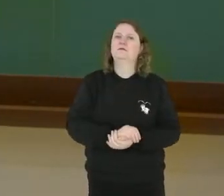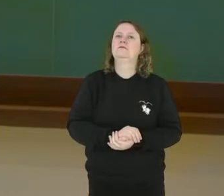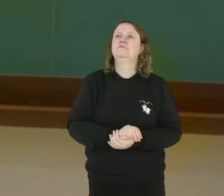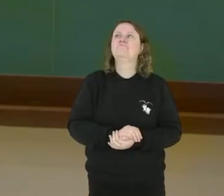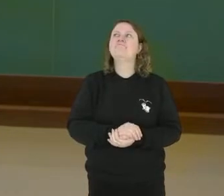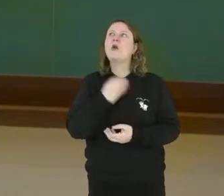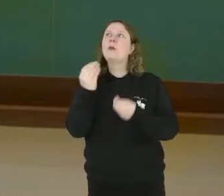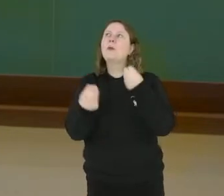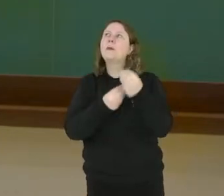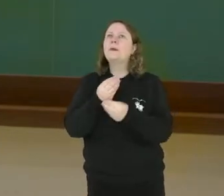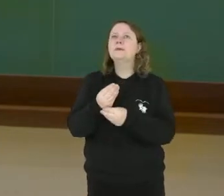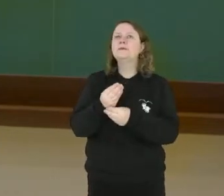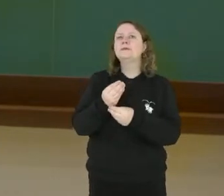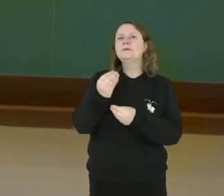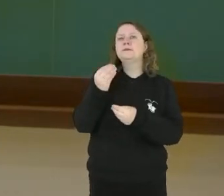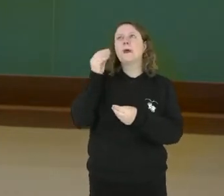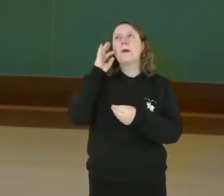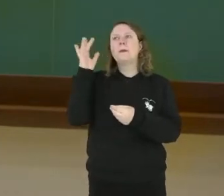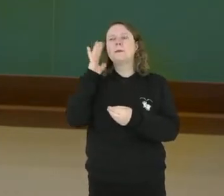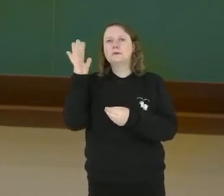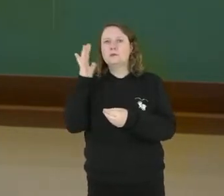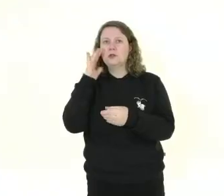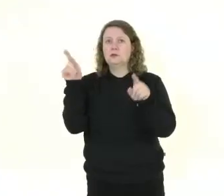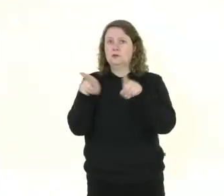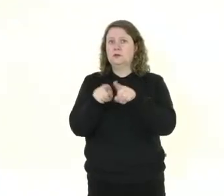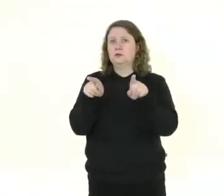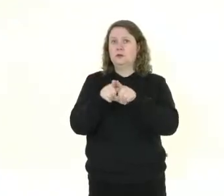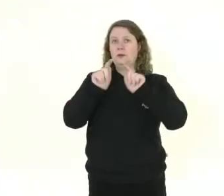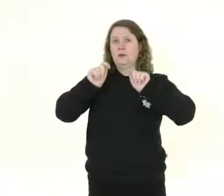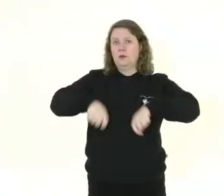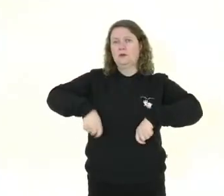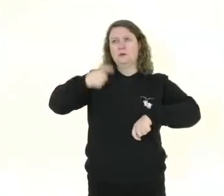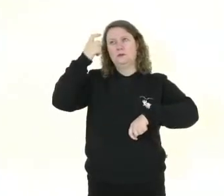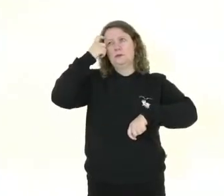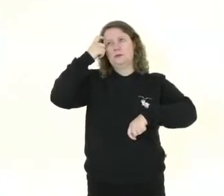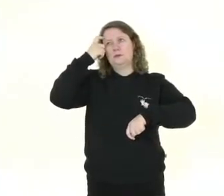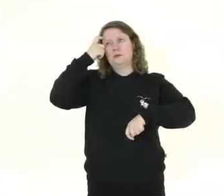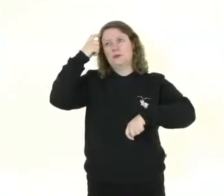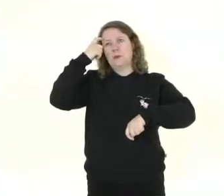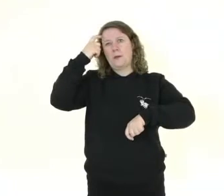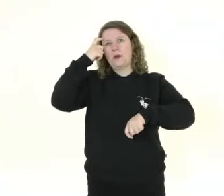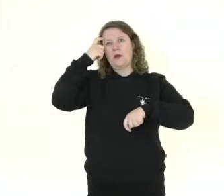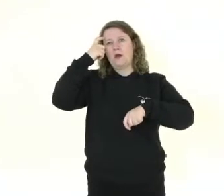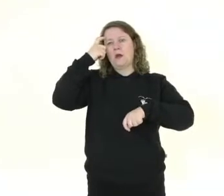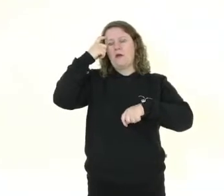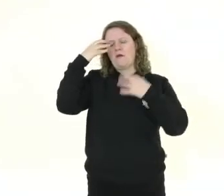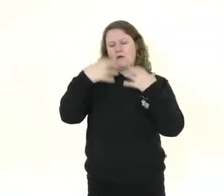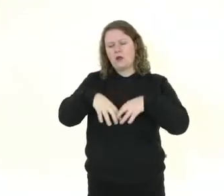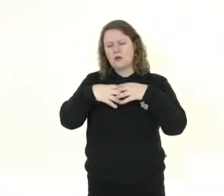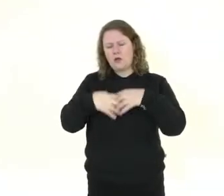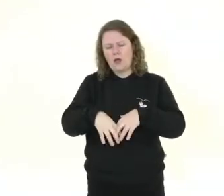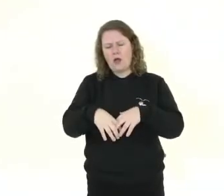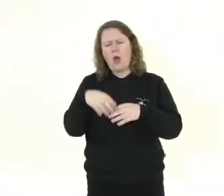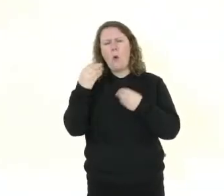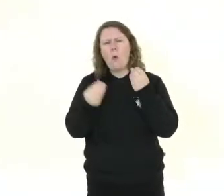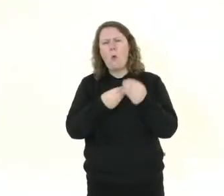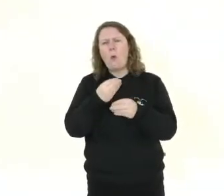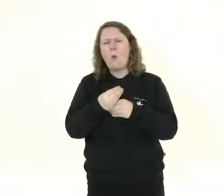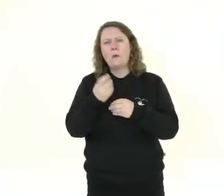sobre algum assunto. Jogos de meditação. Você pode meditar, refletir sobre aquilo, meditando.